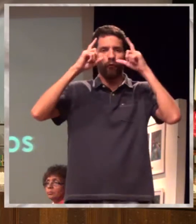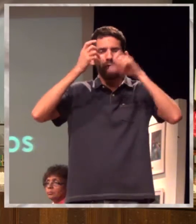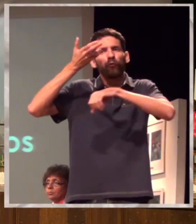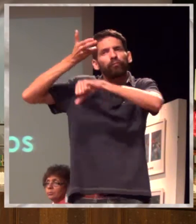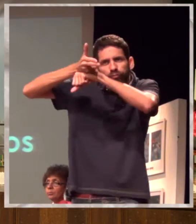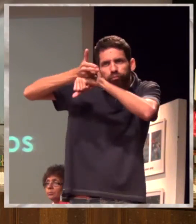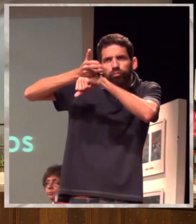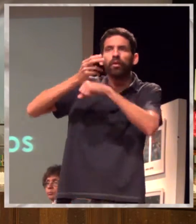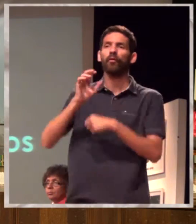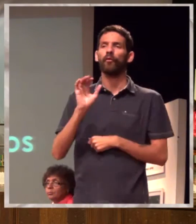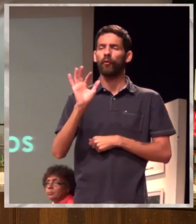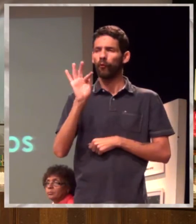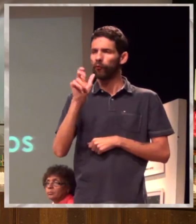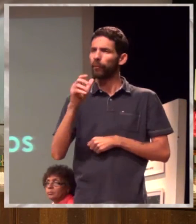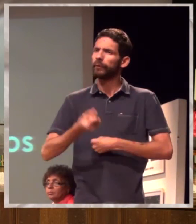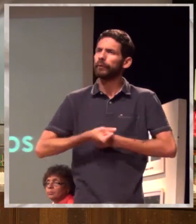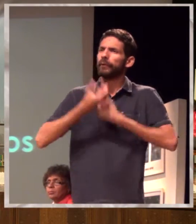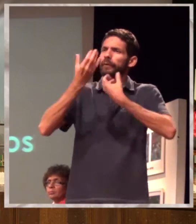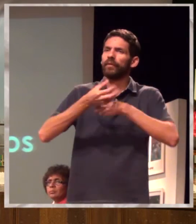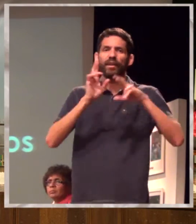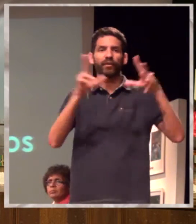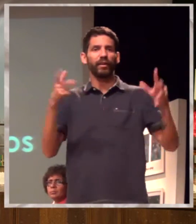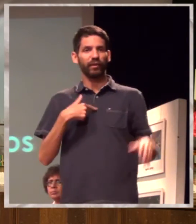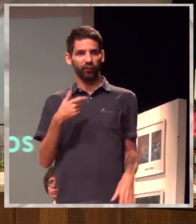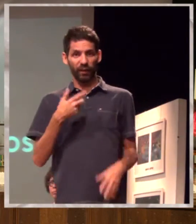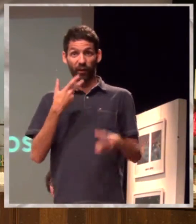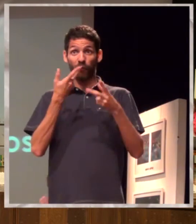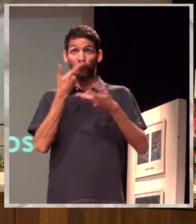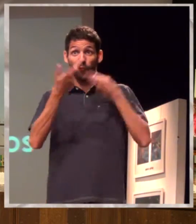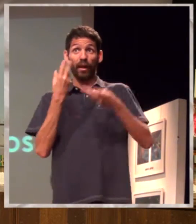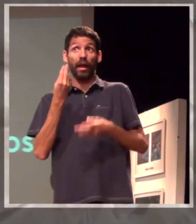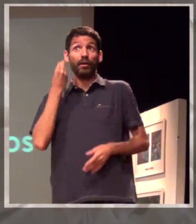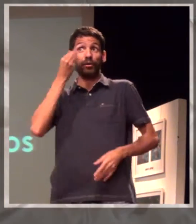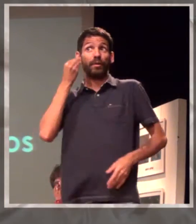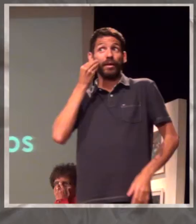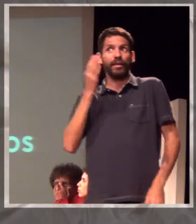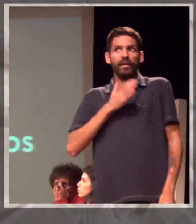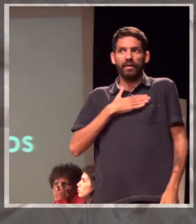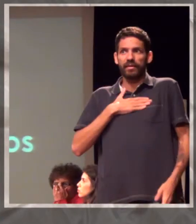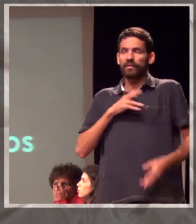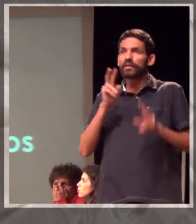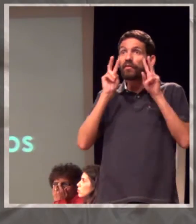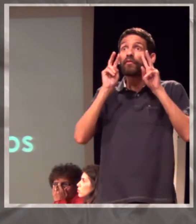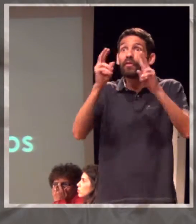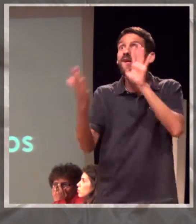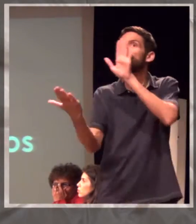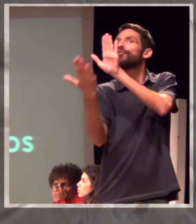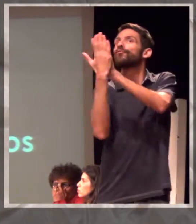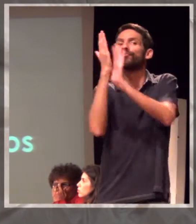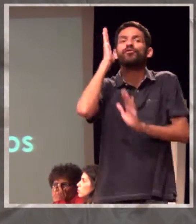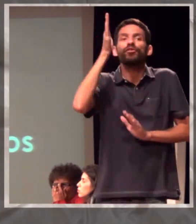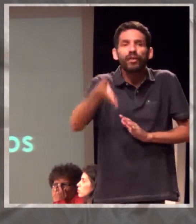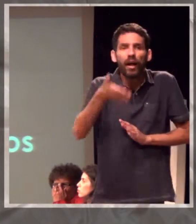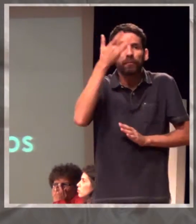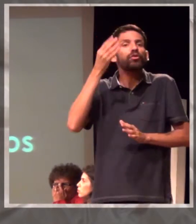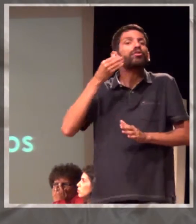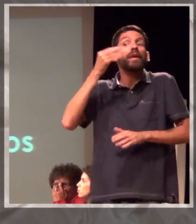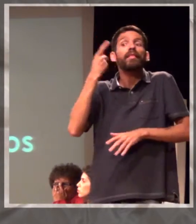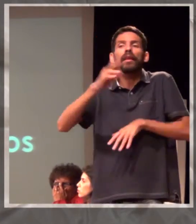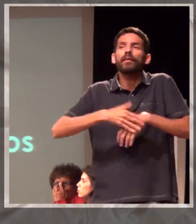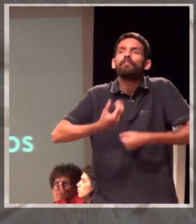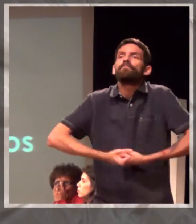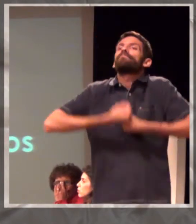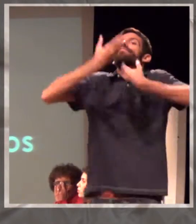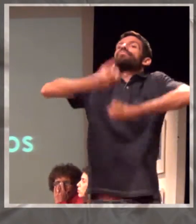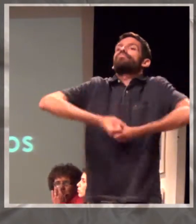filmado. E o fato de... É muito diferente você falar sobre uma profissão e você falar com alguém que trabalha naquilo